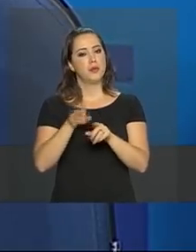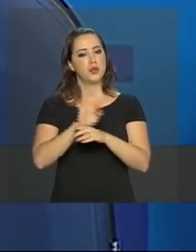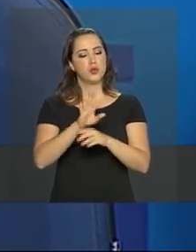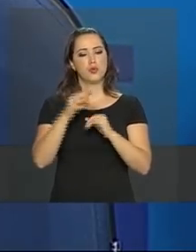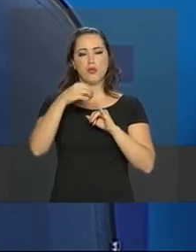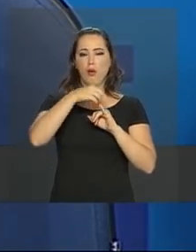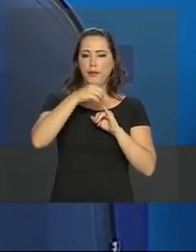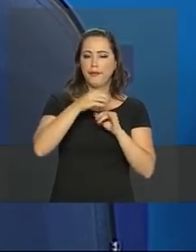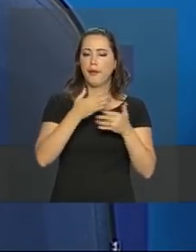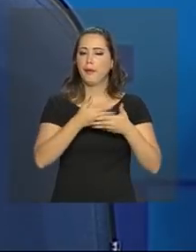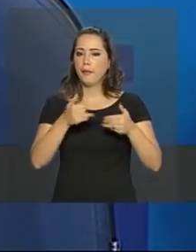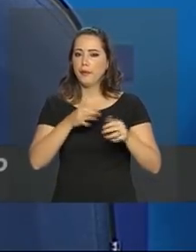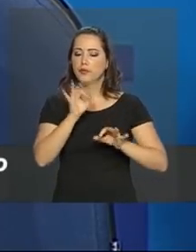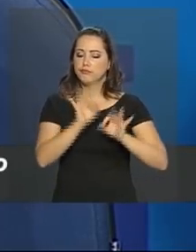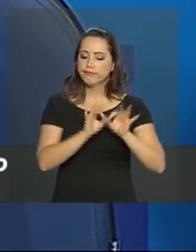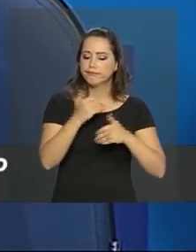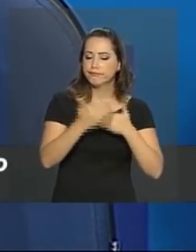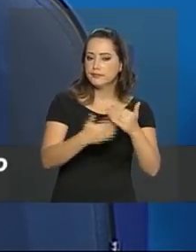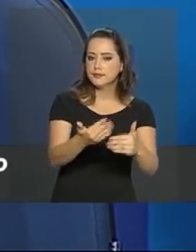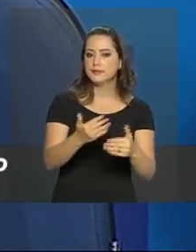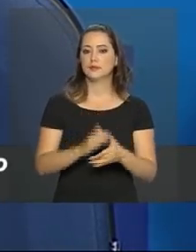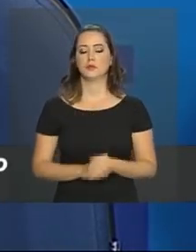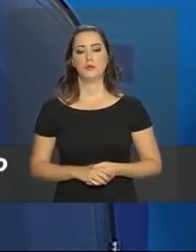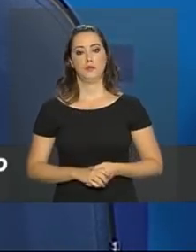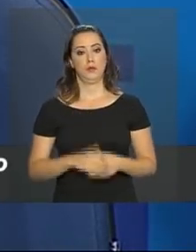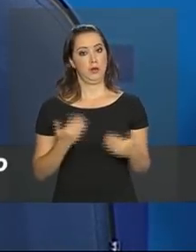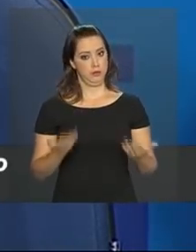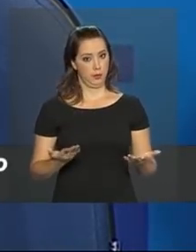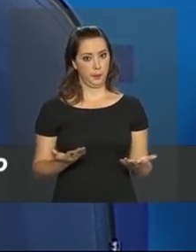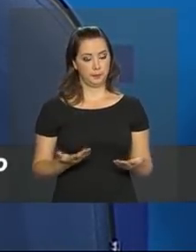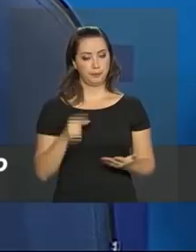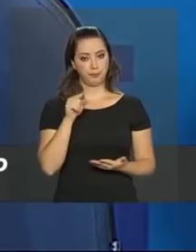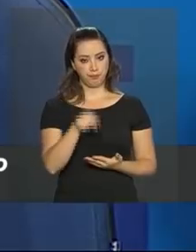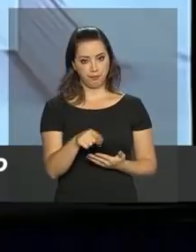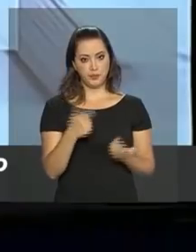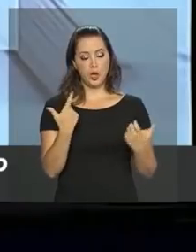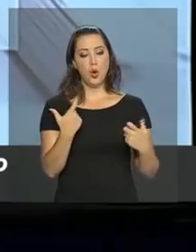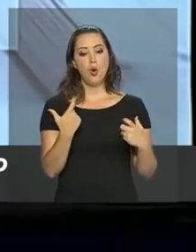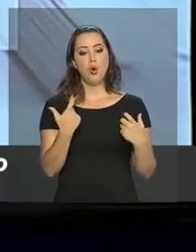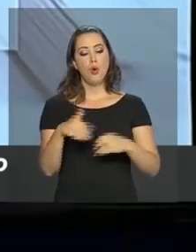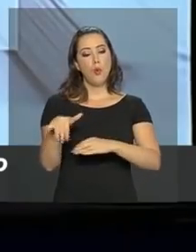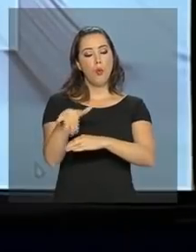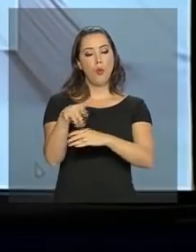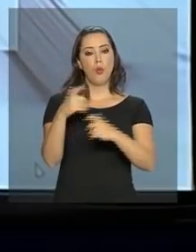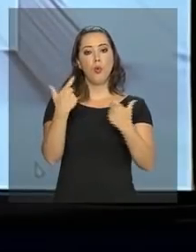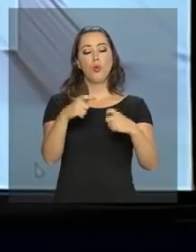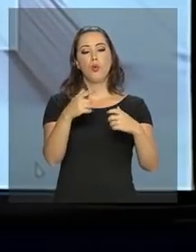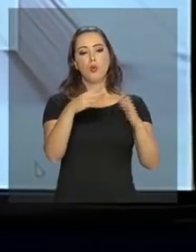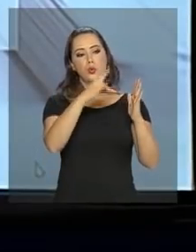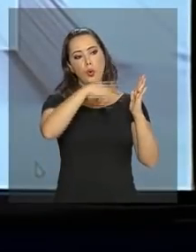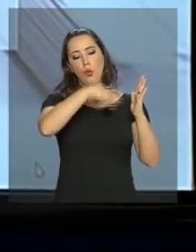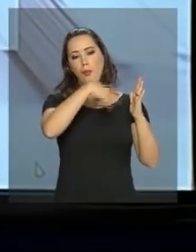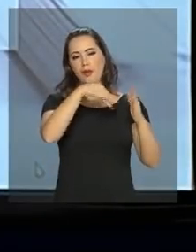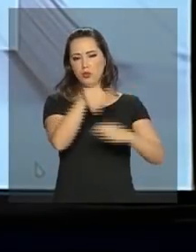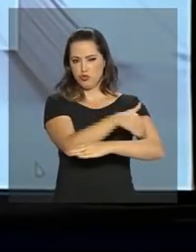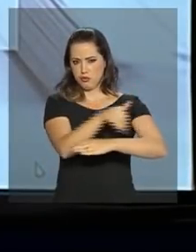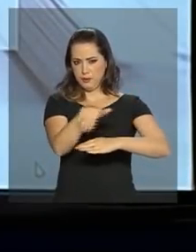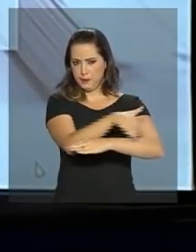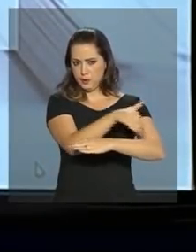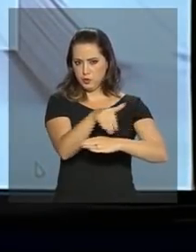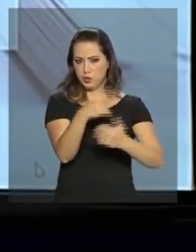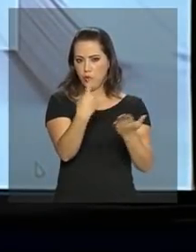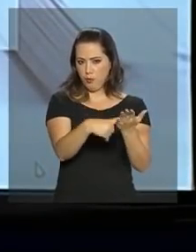não é bom o acesso ao cartão de confirmação de inscrição até agora nós já tivermos o